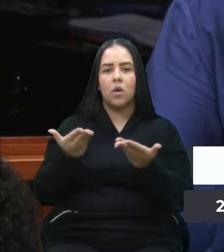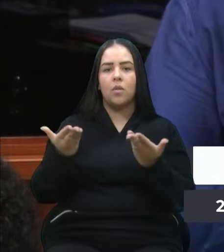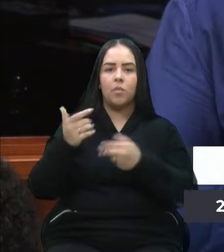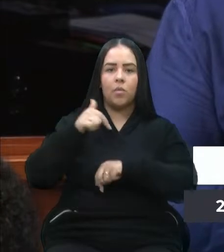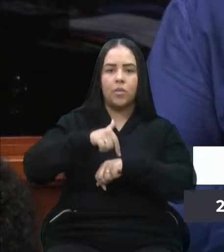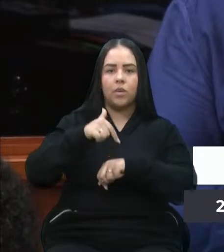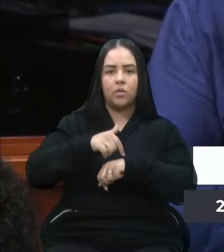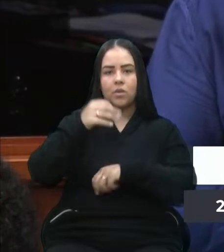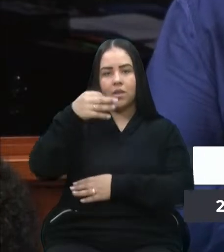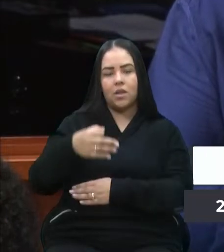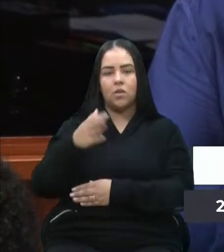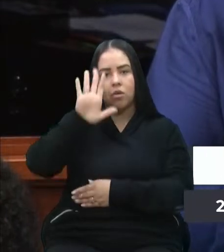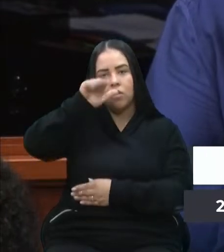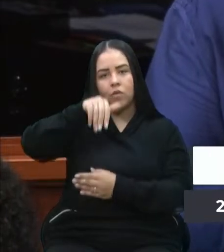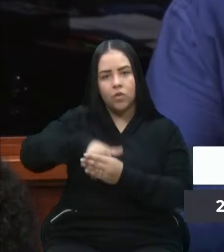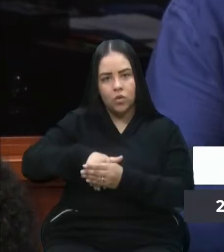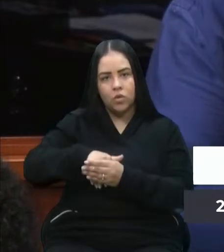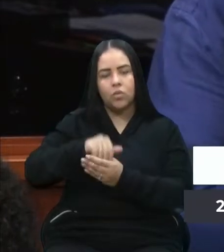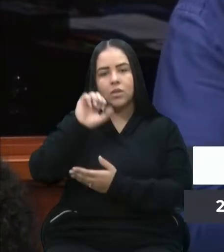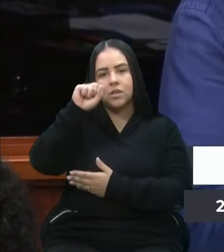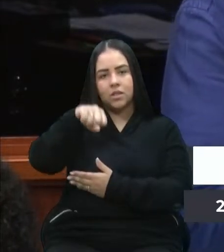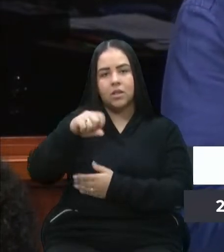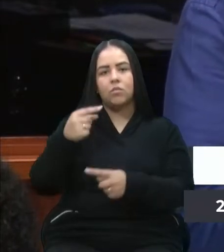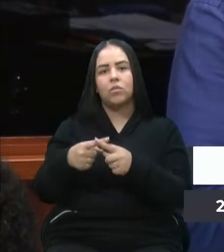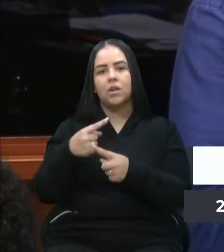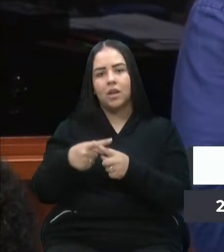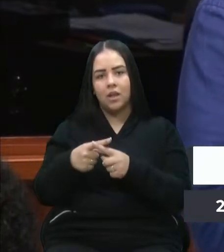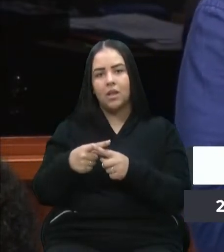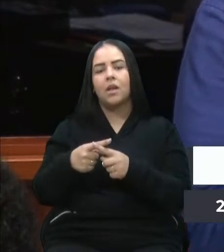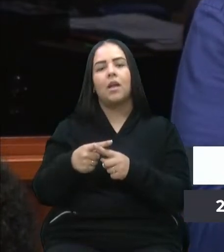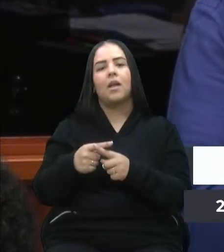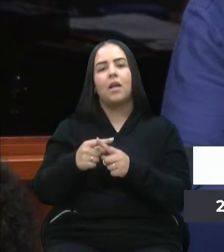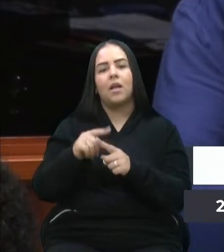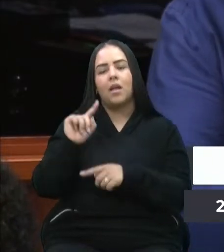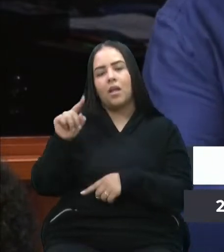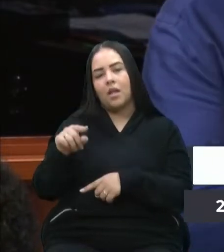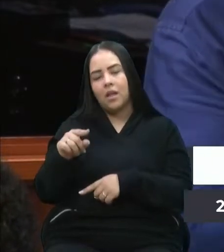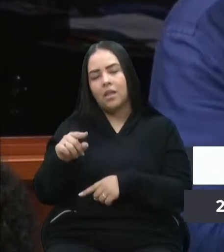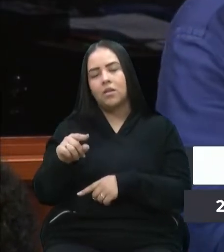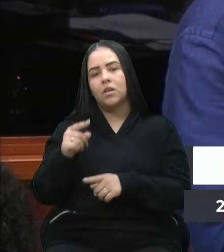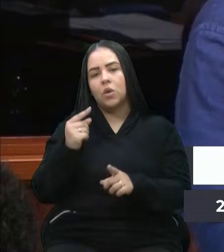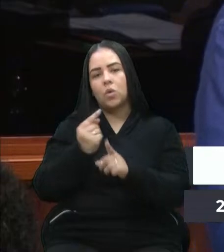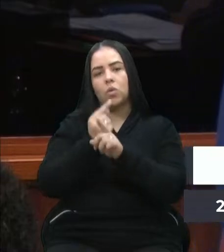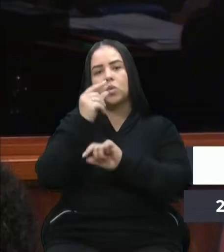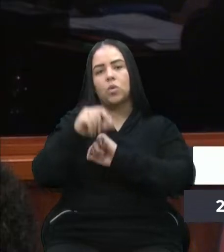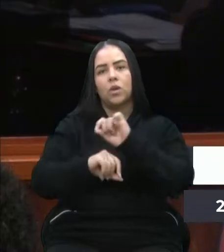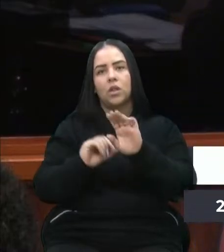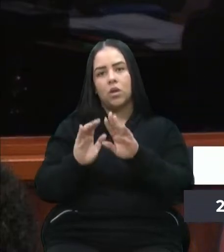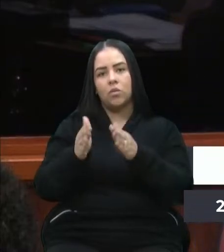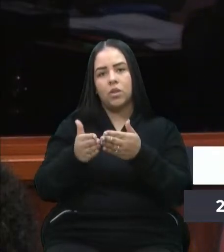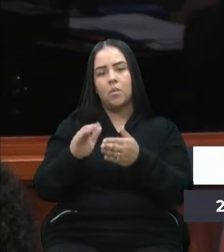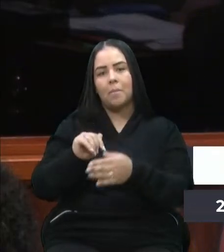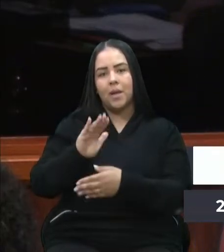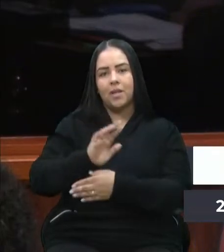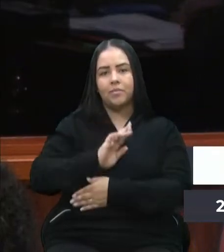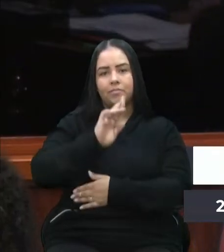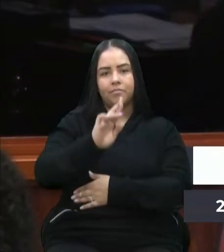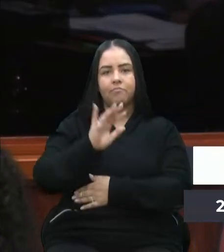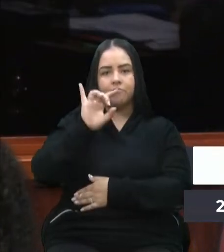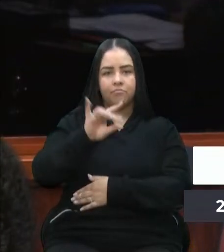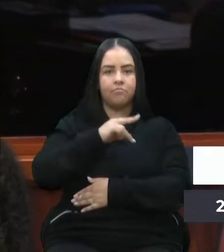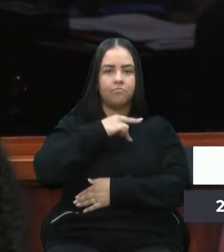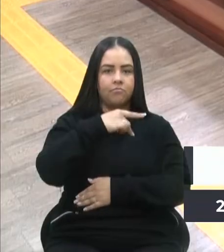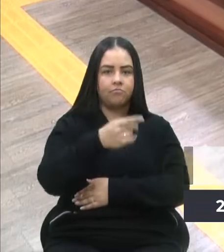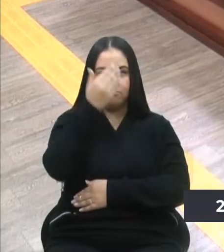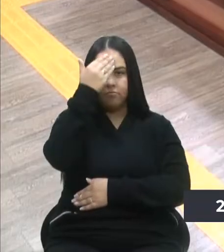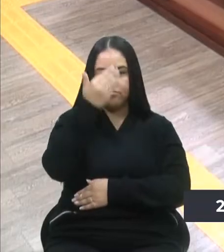oportuno, o voto favorável, porque ela vem ao encontro de que essa comissão se torne mais representativa. Era isso, senhora presidenta.